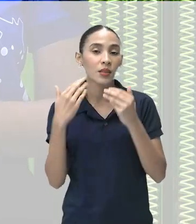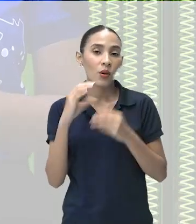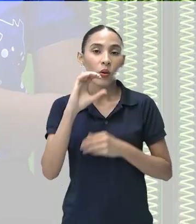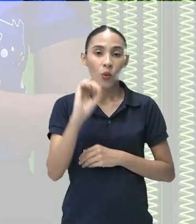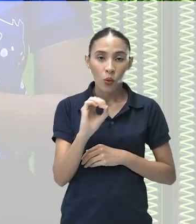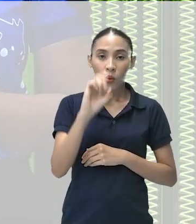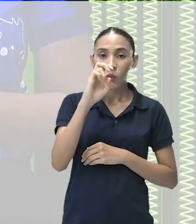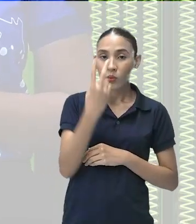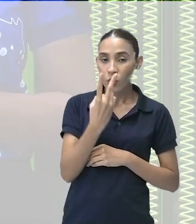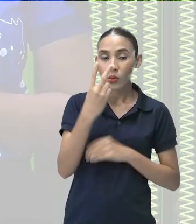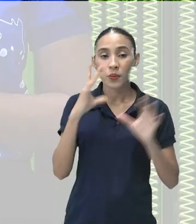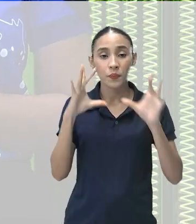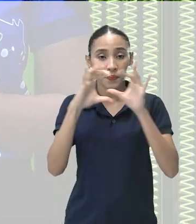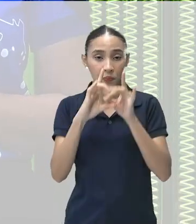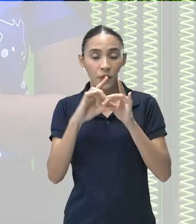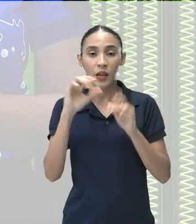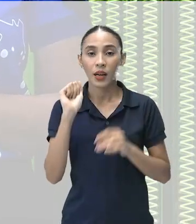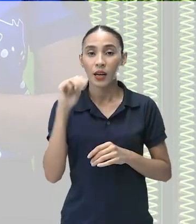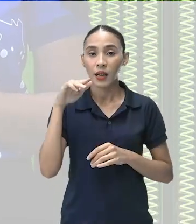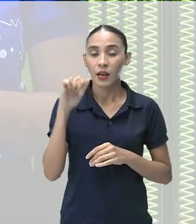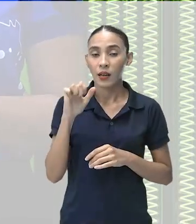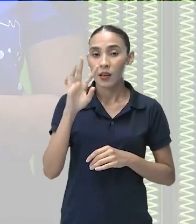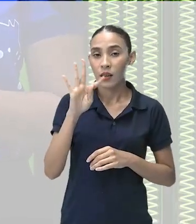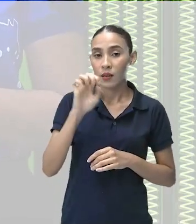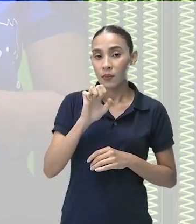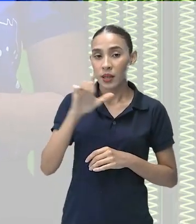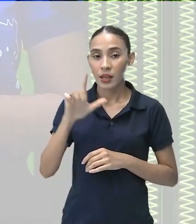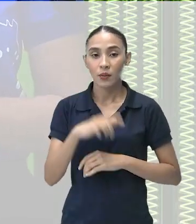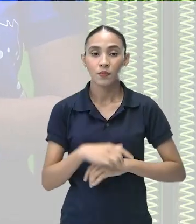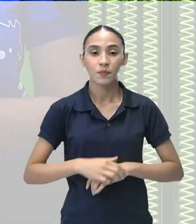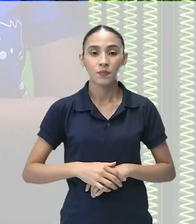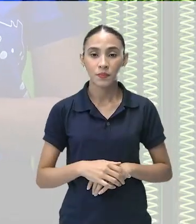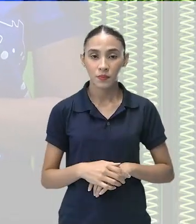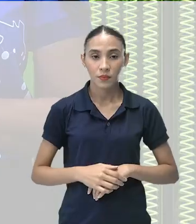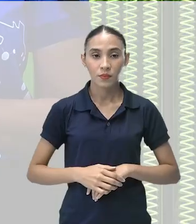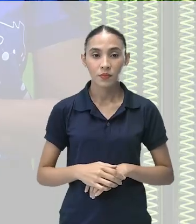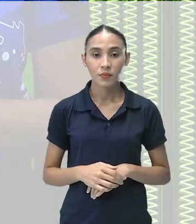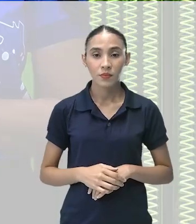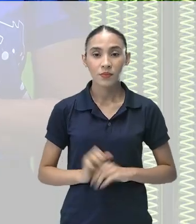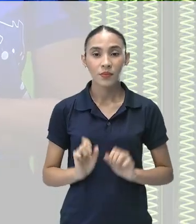ter um oxigênio e um outro elemento, normalmente um ametal.